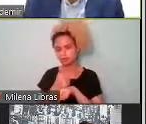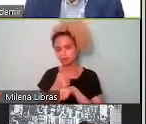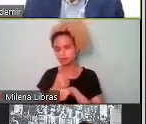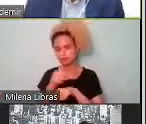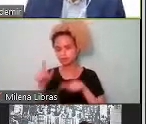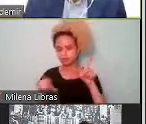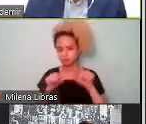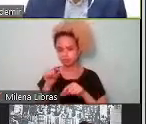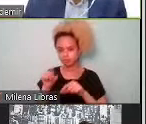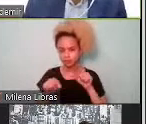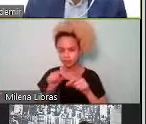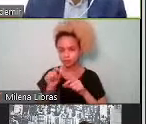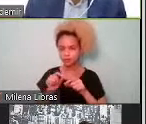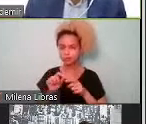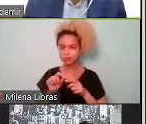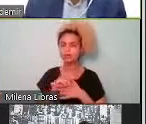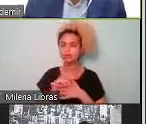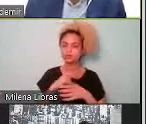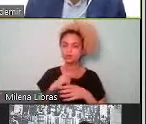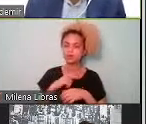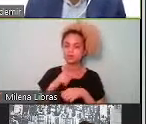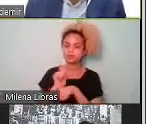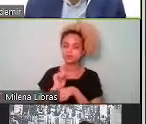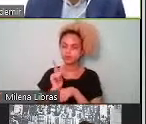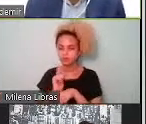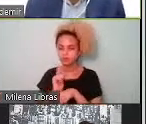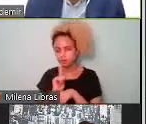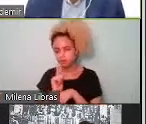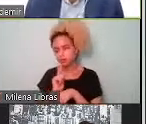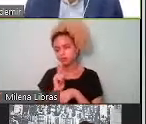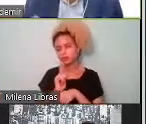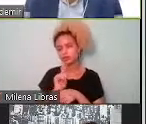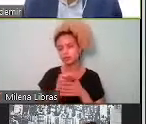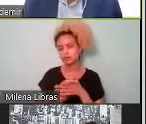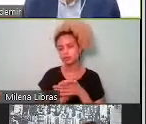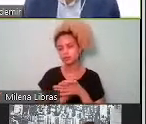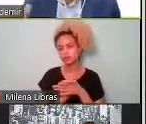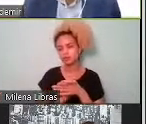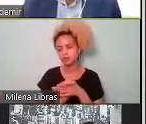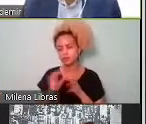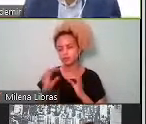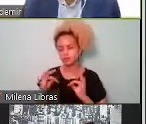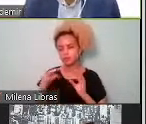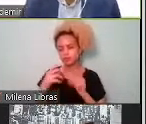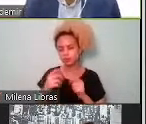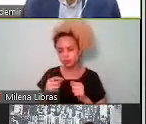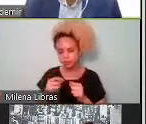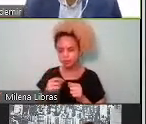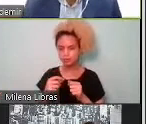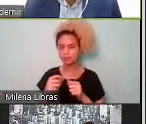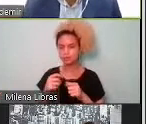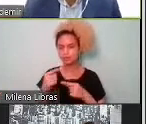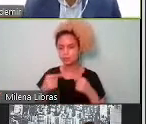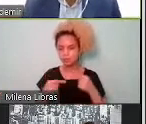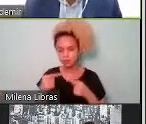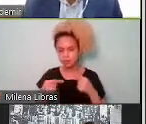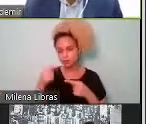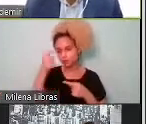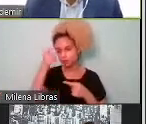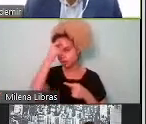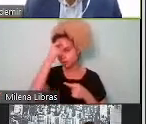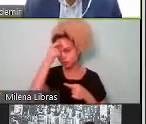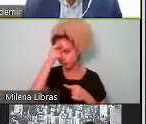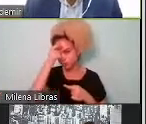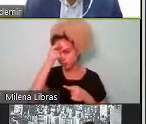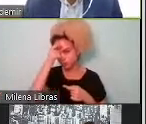contratados, né? Ter seus gestores, seus gerentes, seus subsíndicos, todos devem estar envolvidos numa política de conscientização